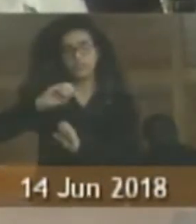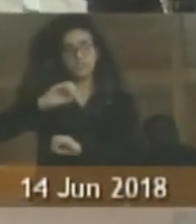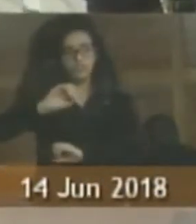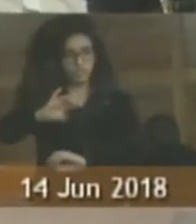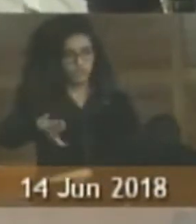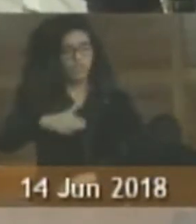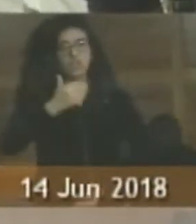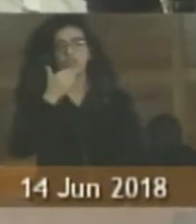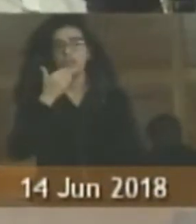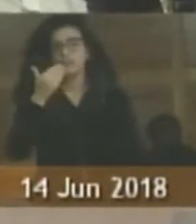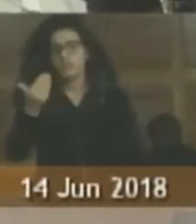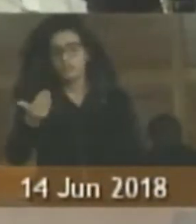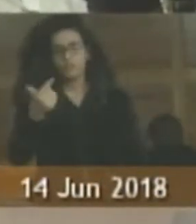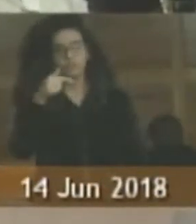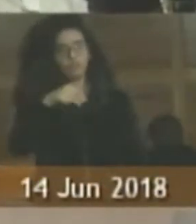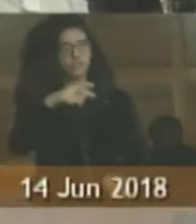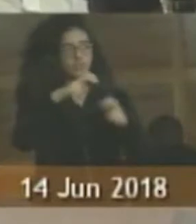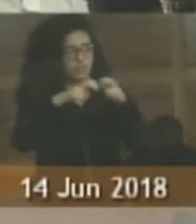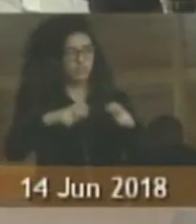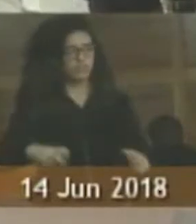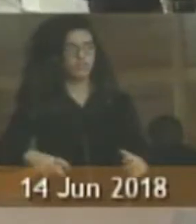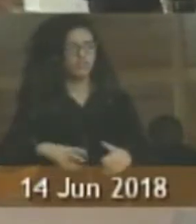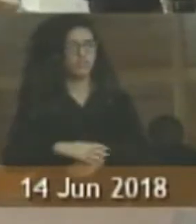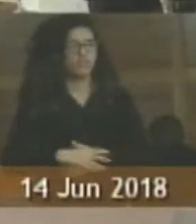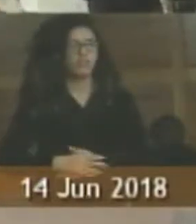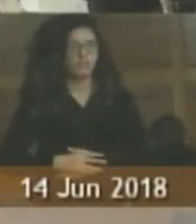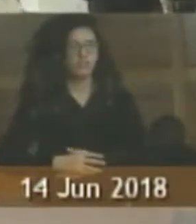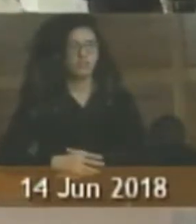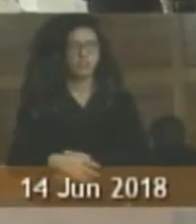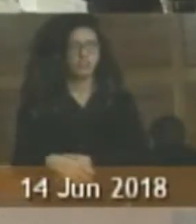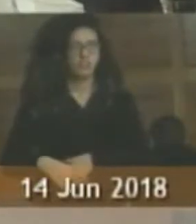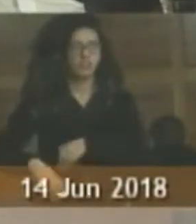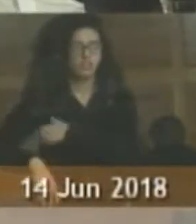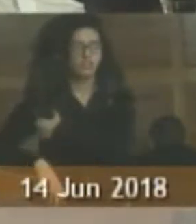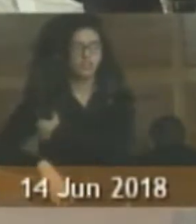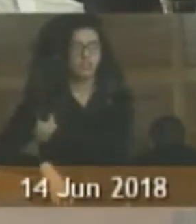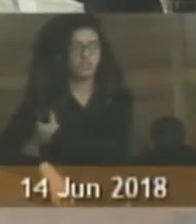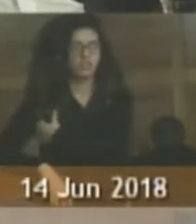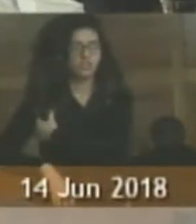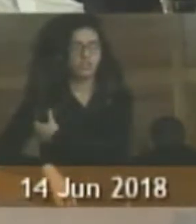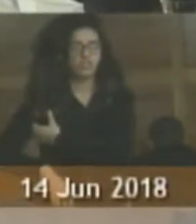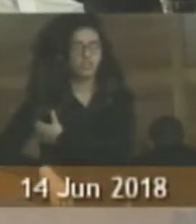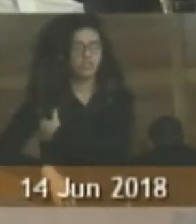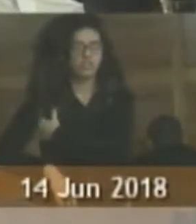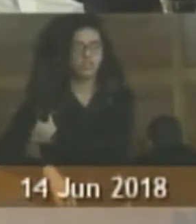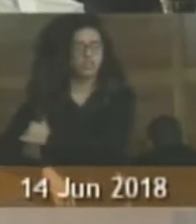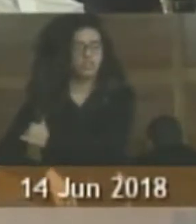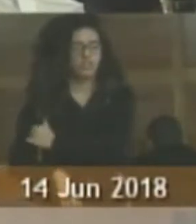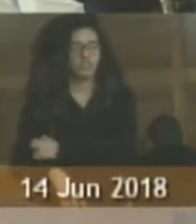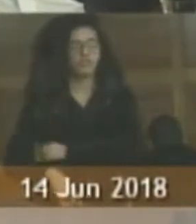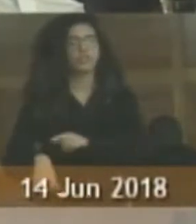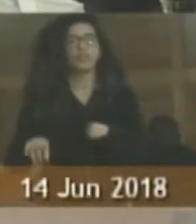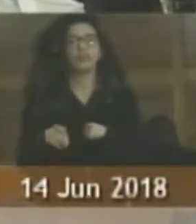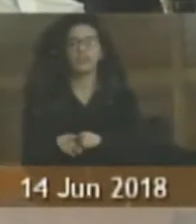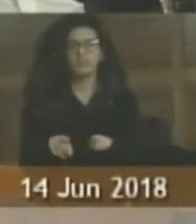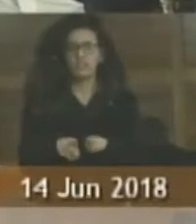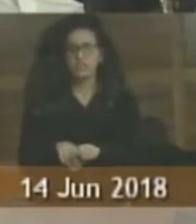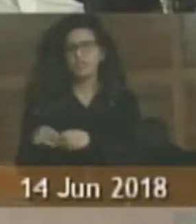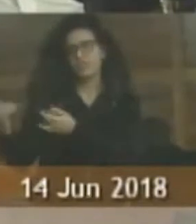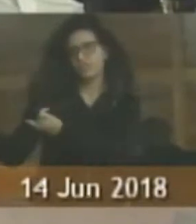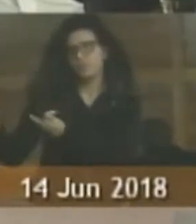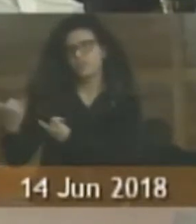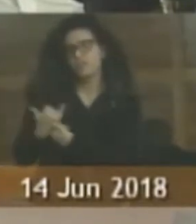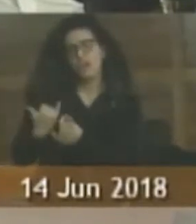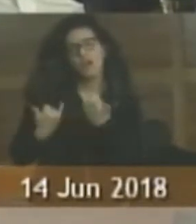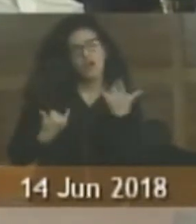um pedido aqui por essa casa também. Então, vamos fazer um pedido por essa casa. E também me passou que há outra